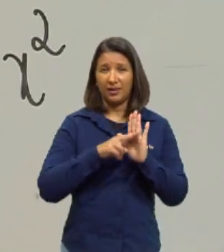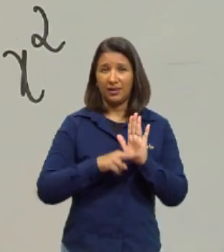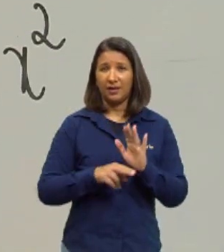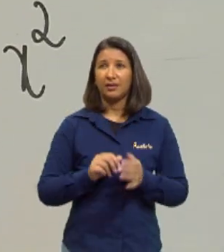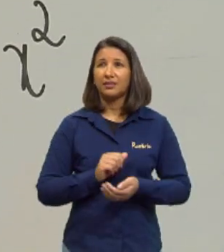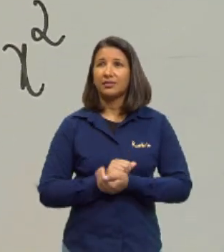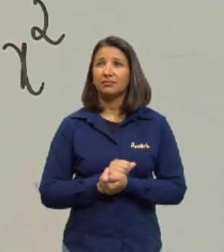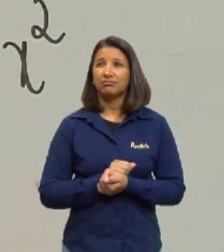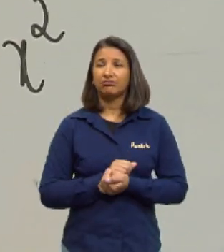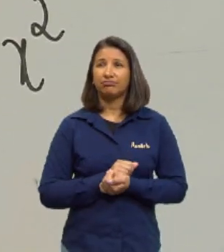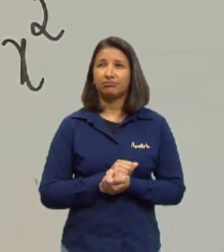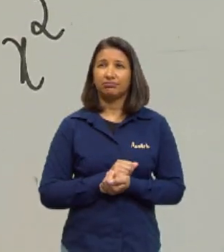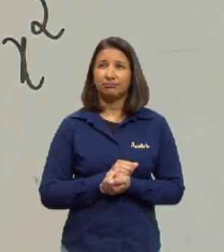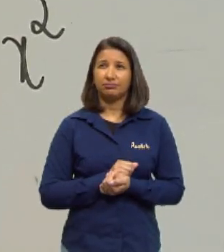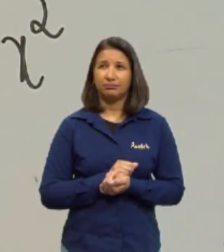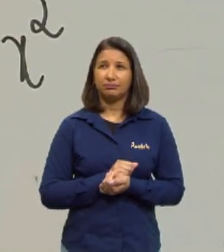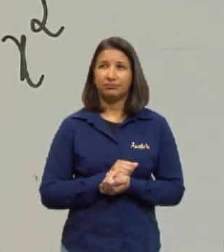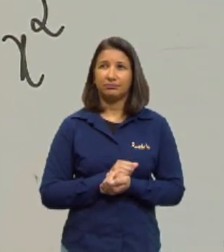A gente